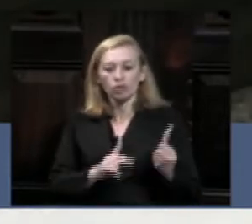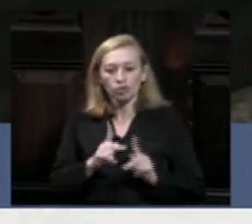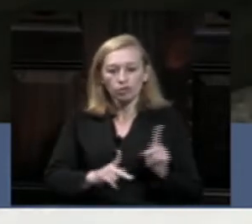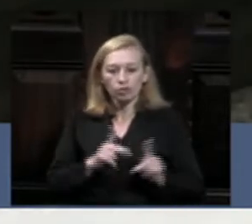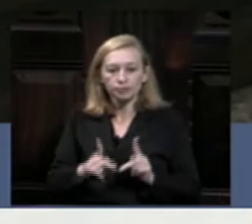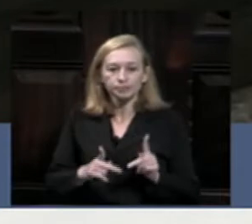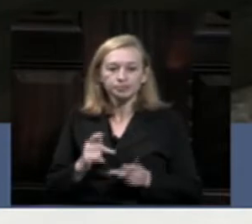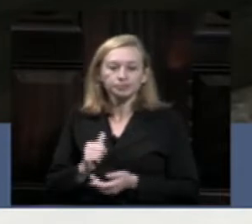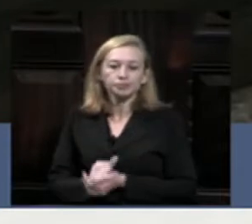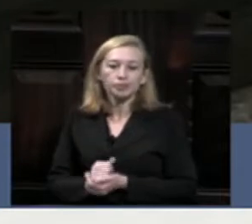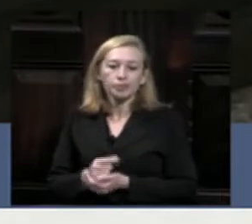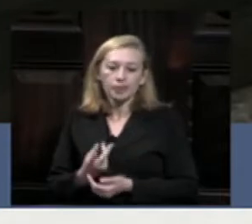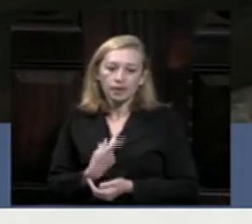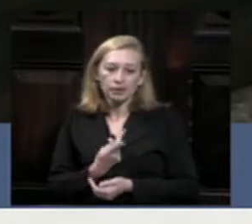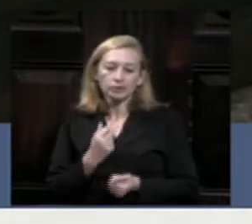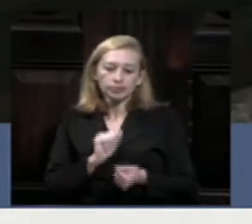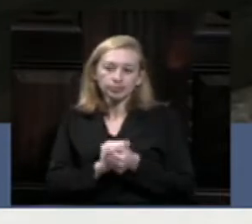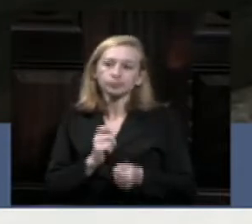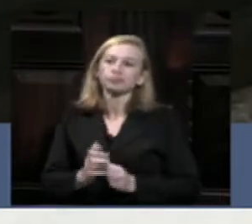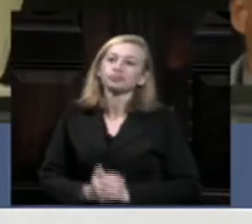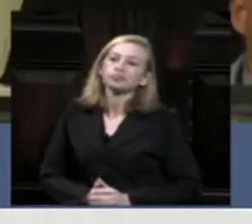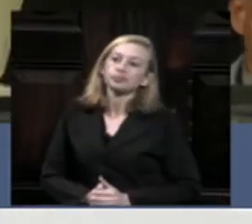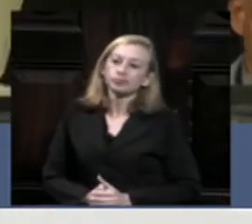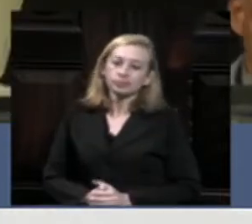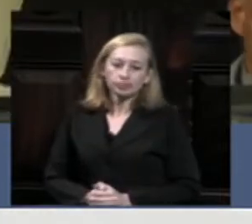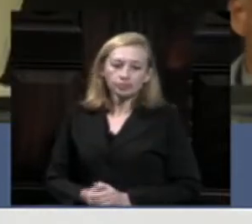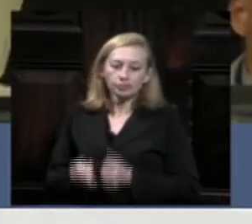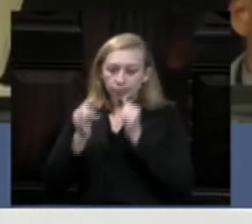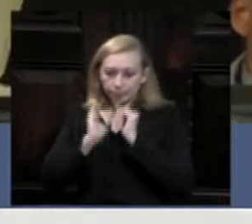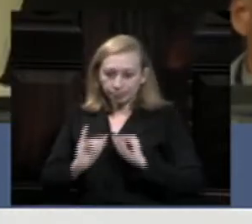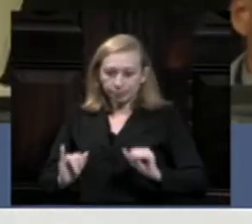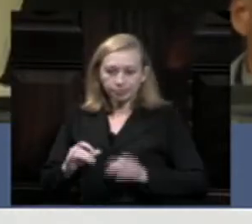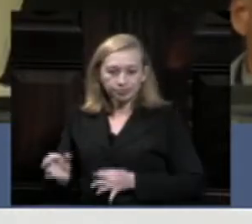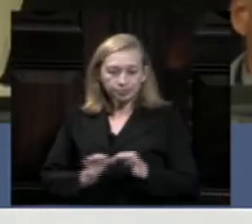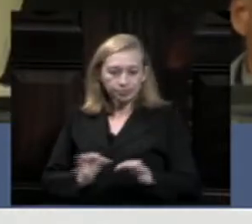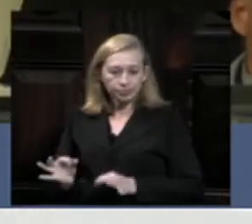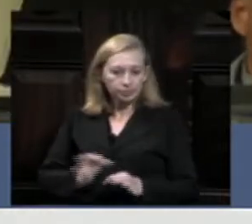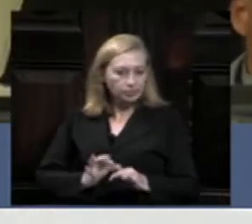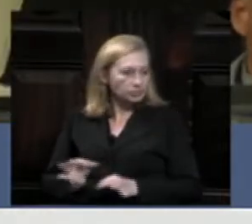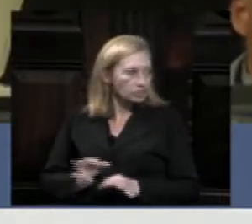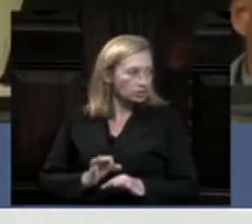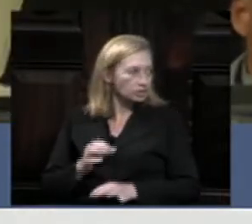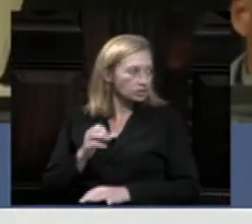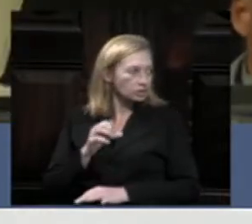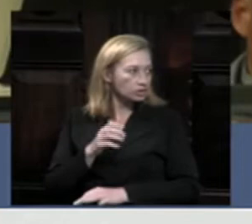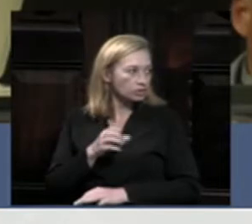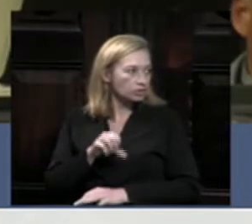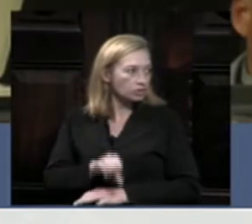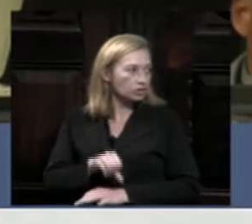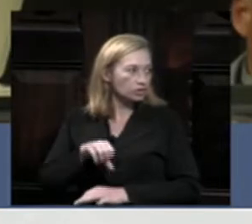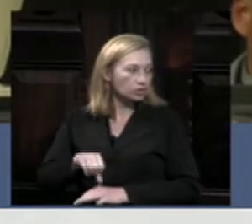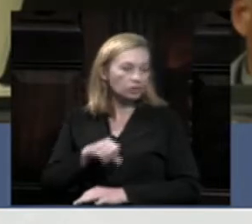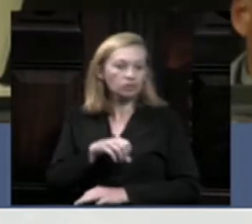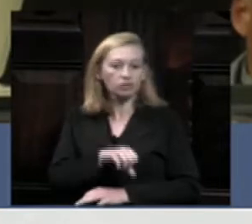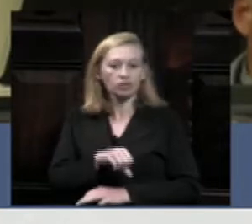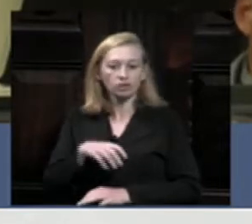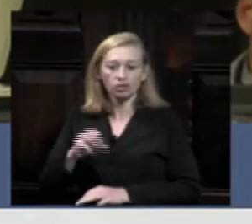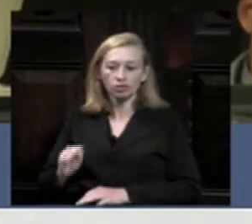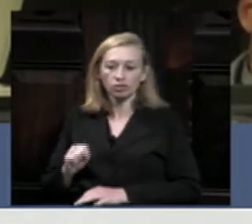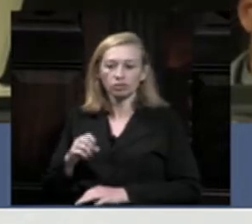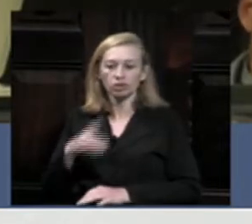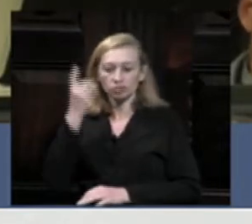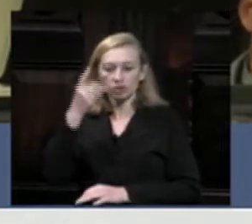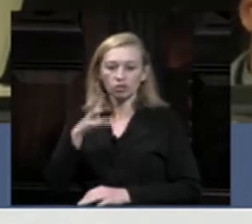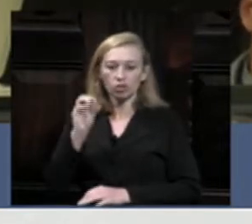deputado Anderson pela colaboração nesse projeto. Anuncio o projeto de lei 4199 de 2018, de autoria do deputado Conde Bittencourt. Considera